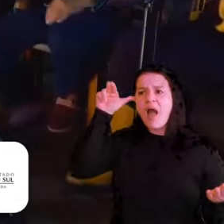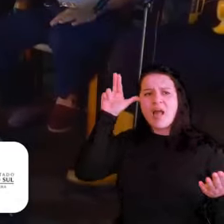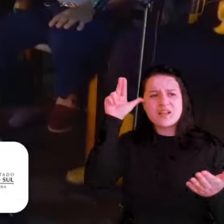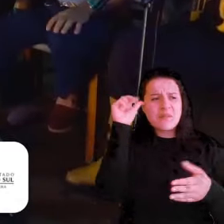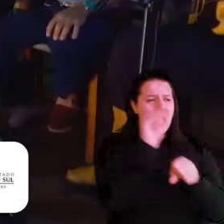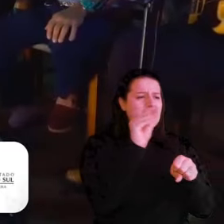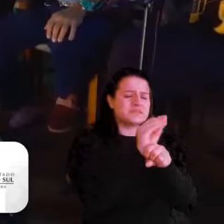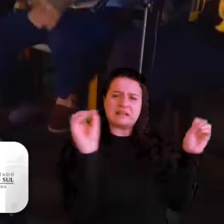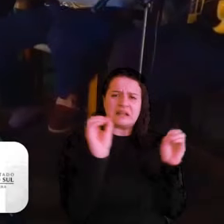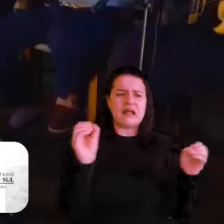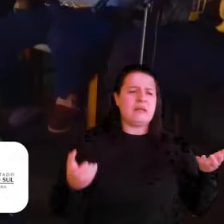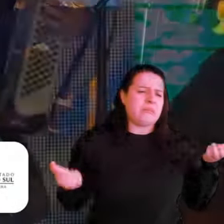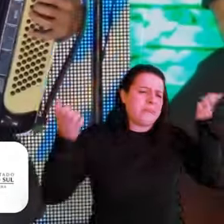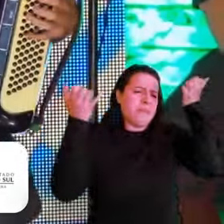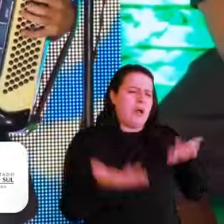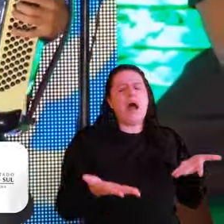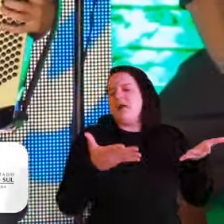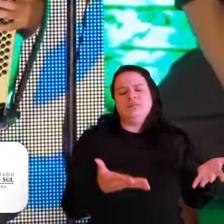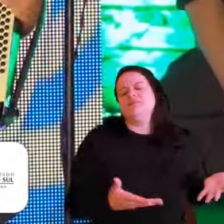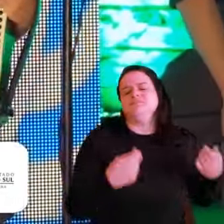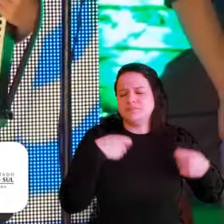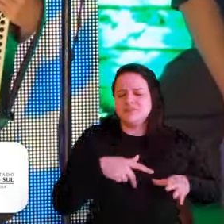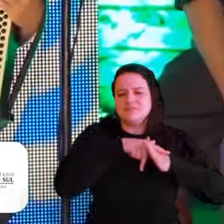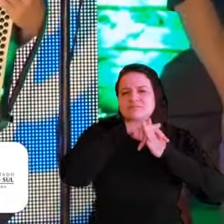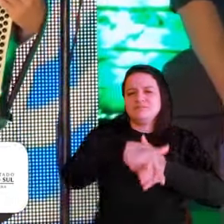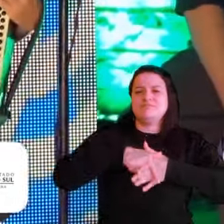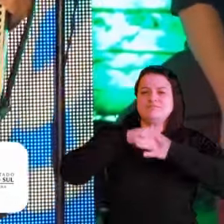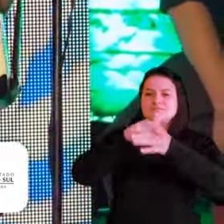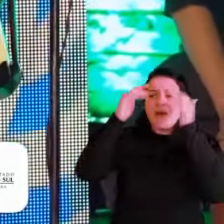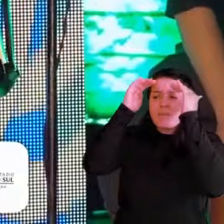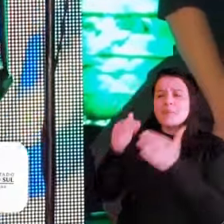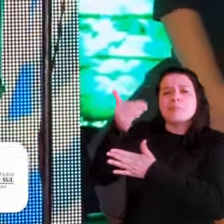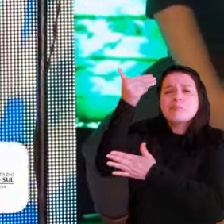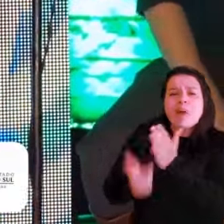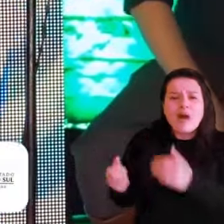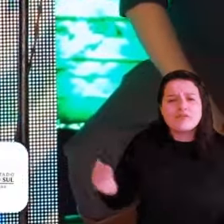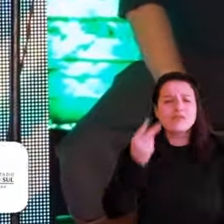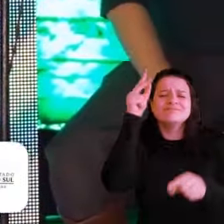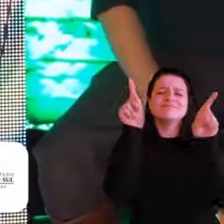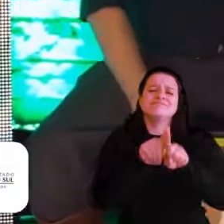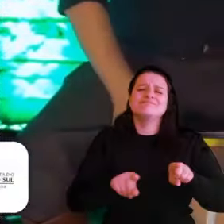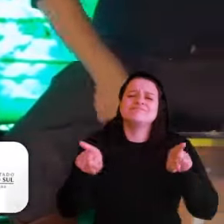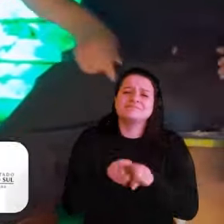Animal mal começado, mas parece um touro alçado, perde o respeito e o valor.